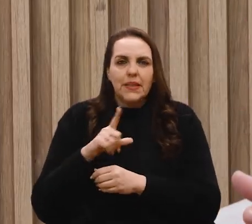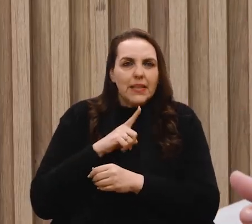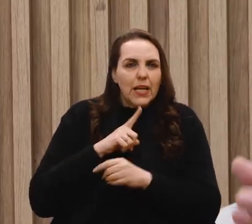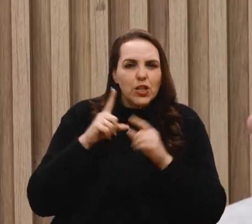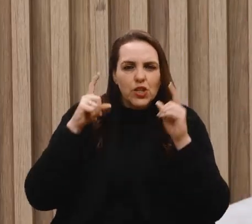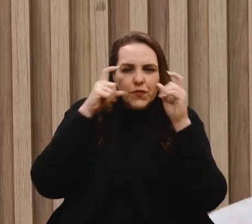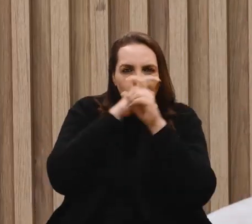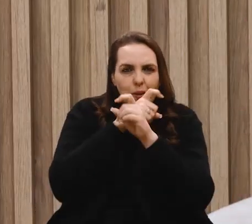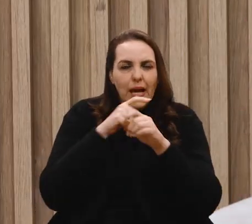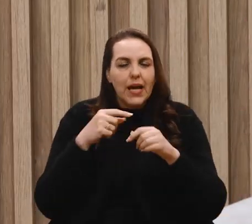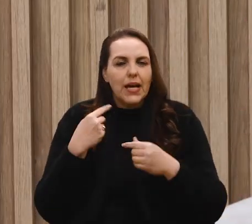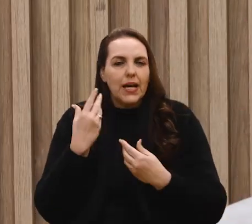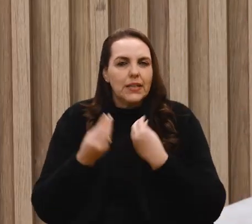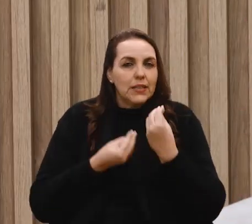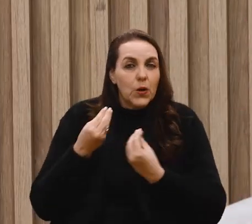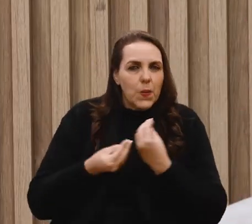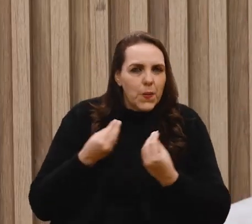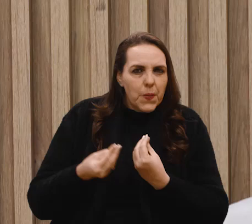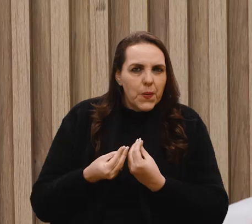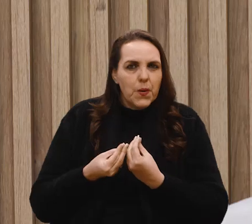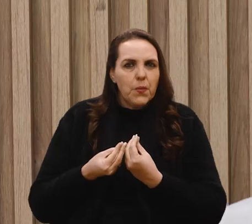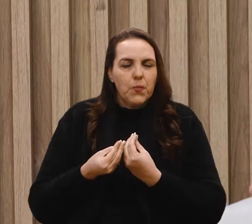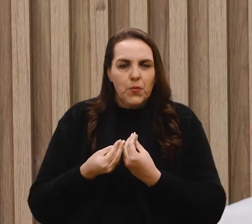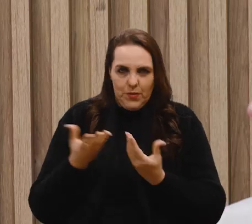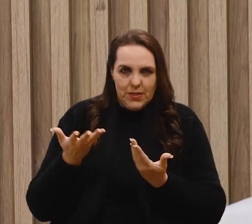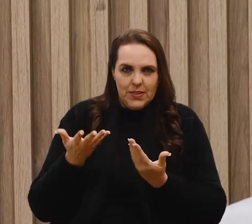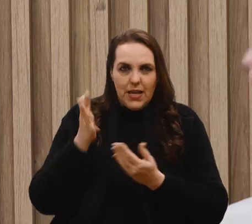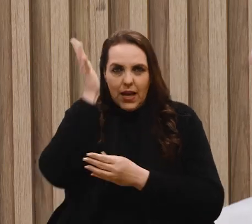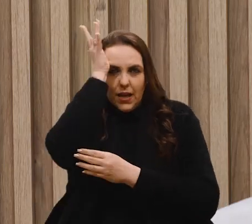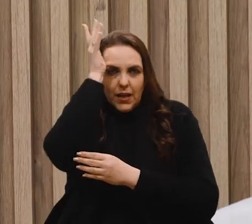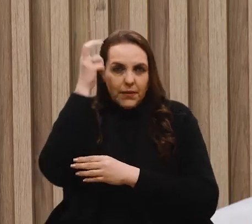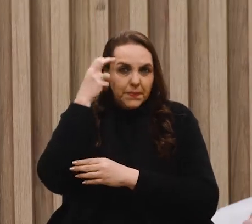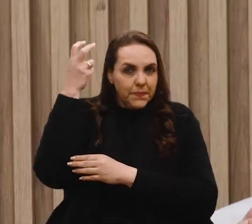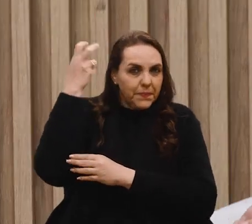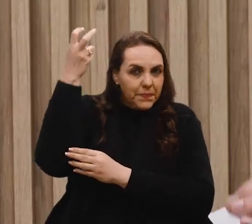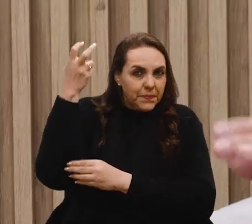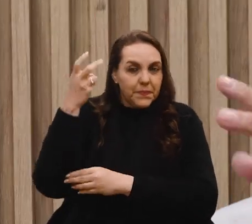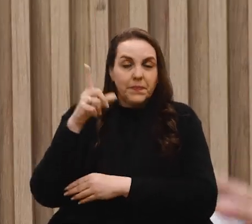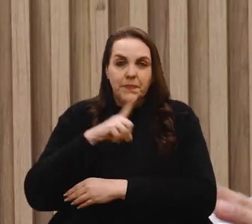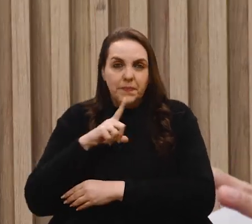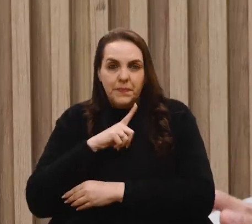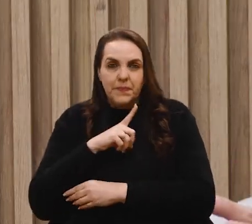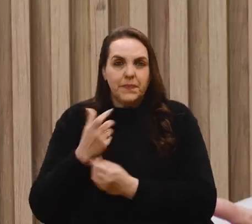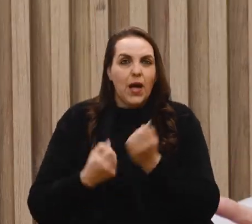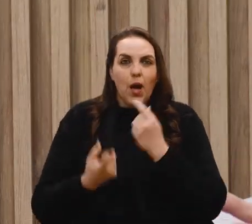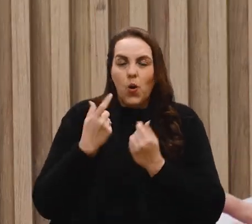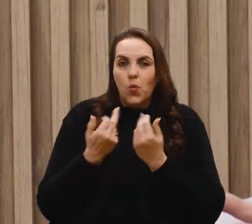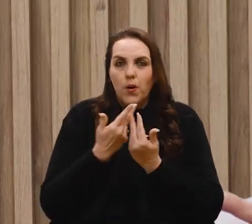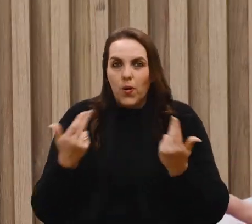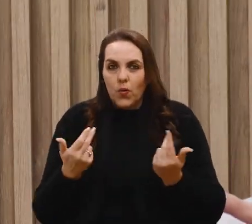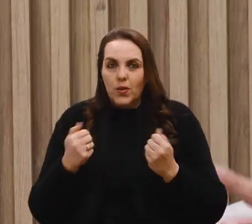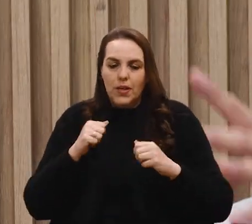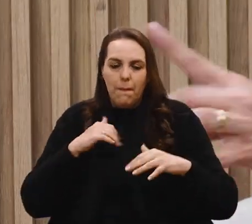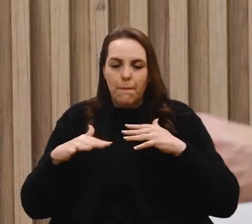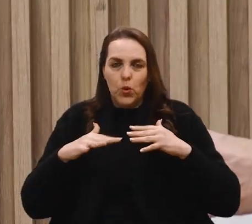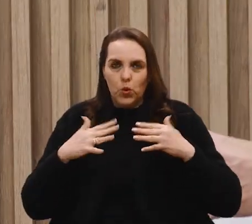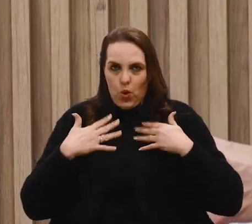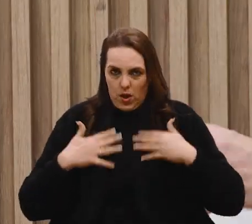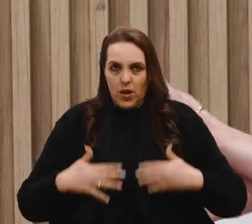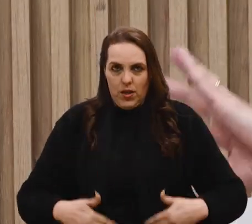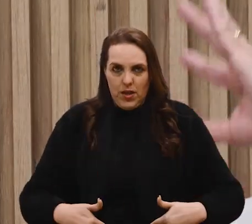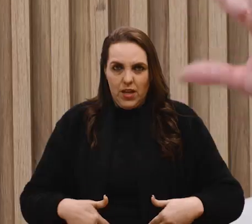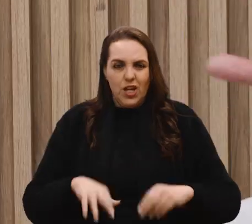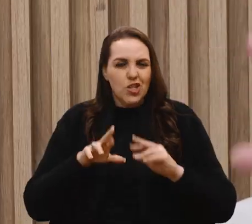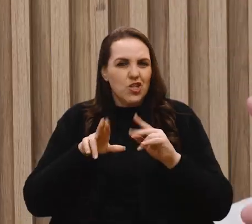nos falasse um pouquinho das dificuldades que os altas habilidades ou sobredotação têm em algumas questões motoras, diferente